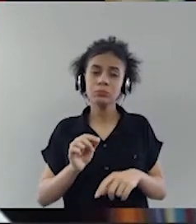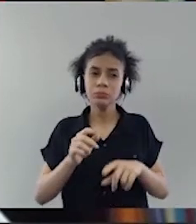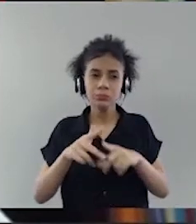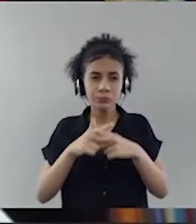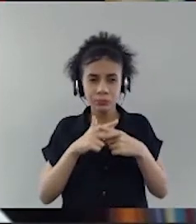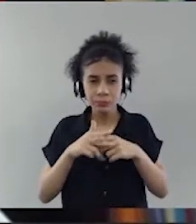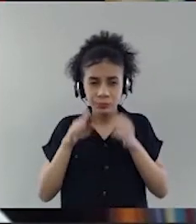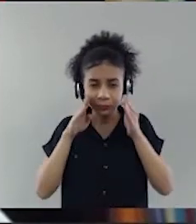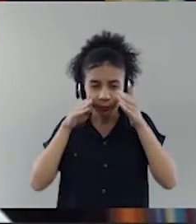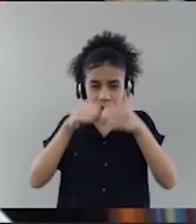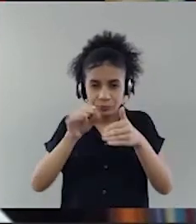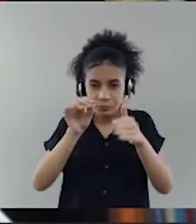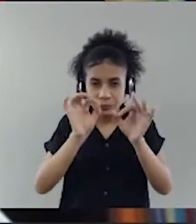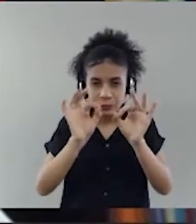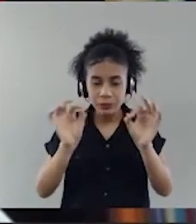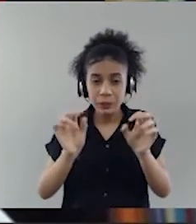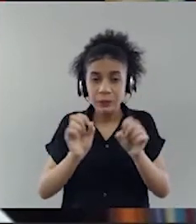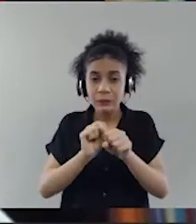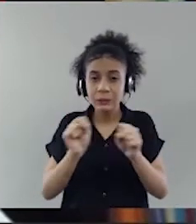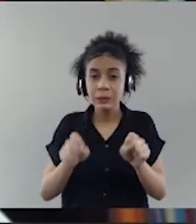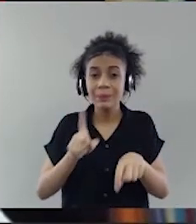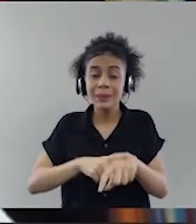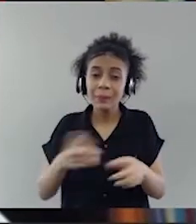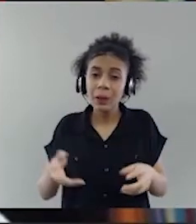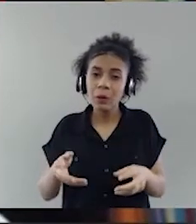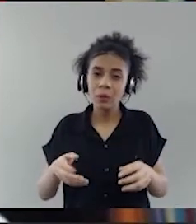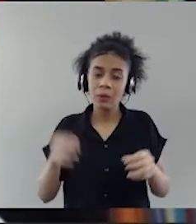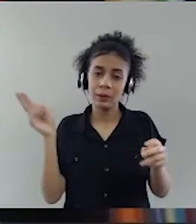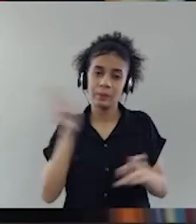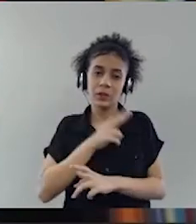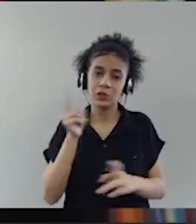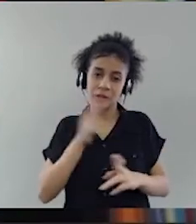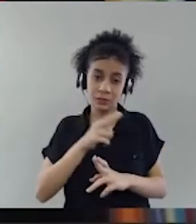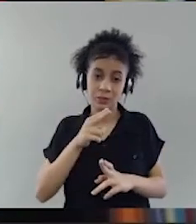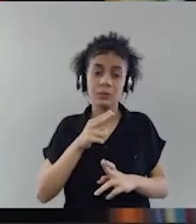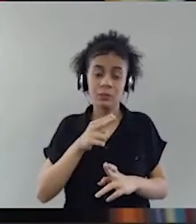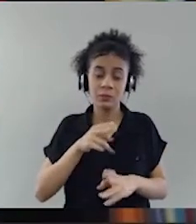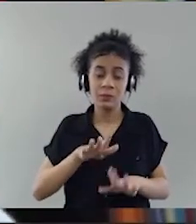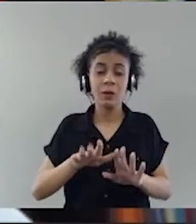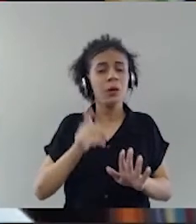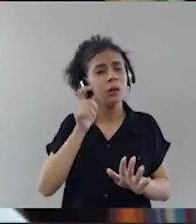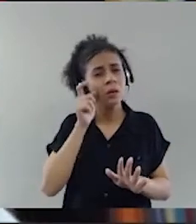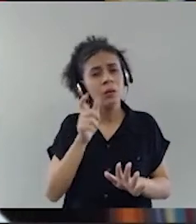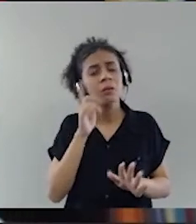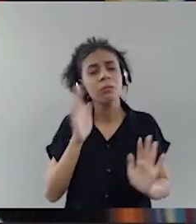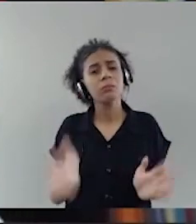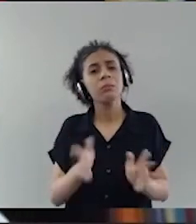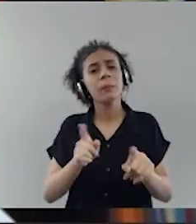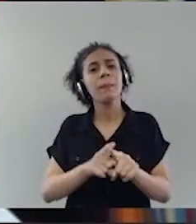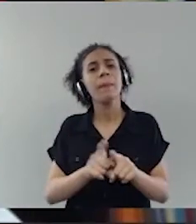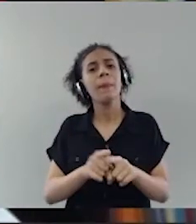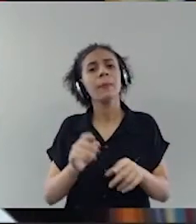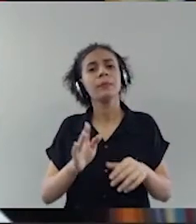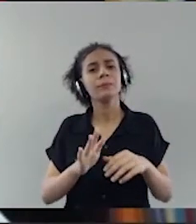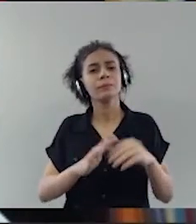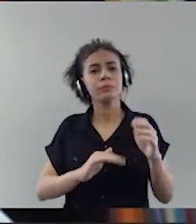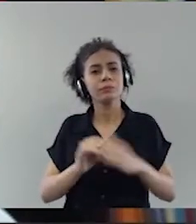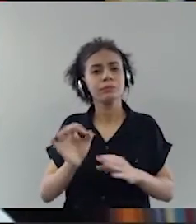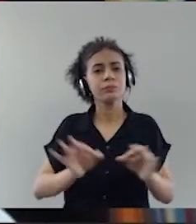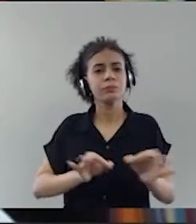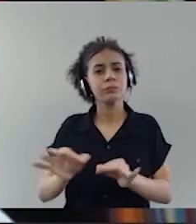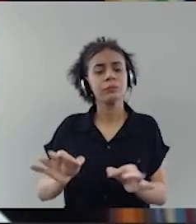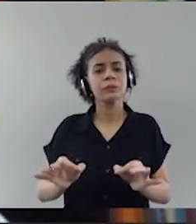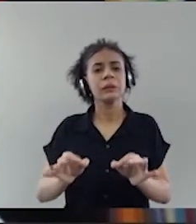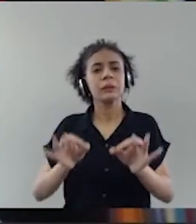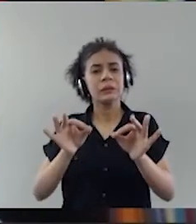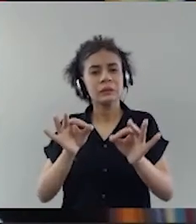configuração específica de uma situação de emergência. O interessante é perceber esse incentivo, a atuação concertada, o concerto com